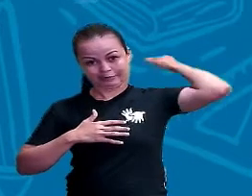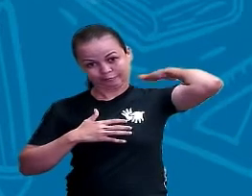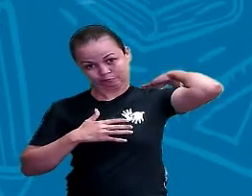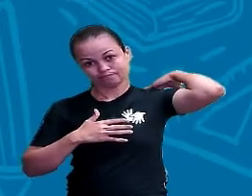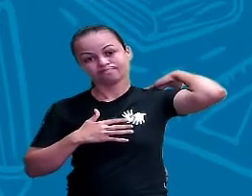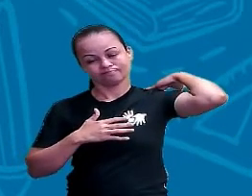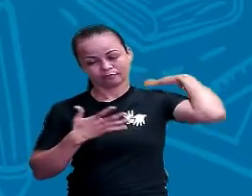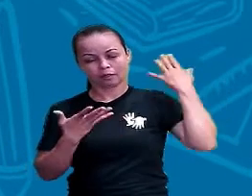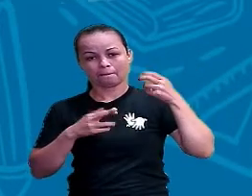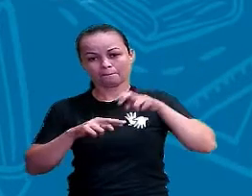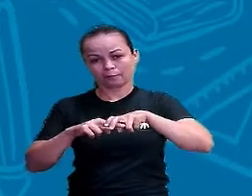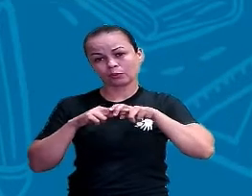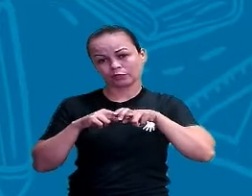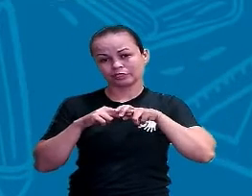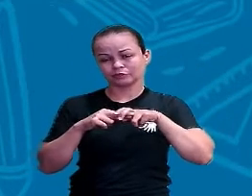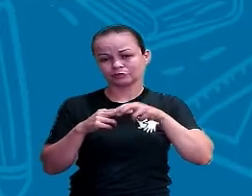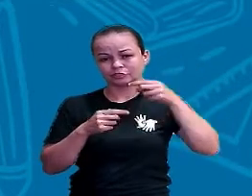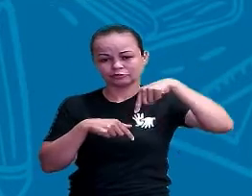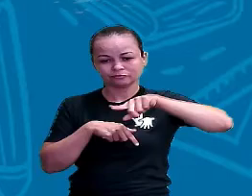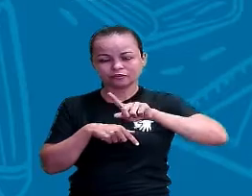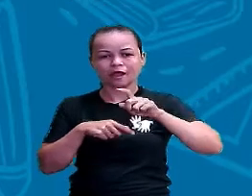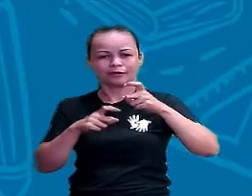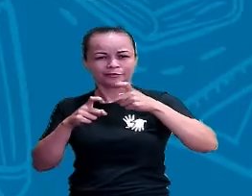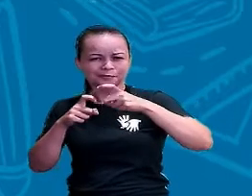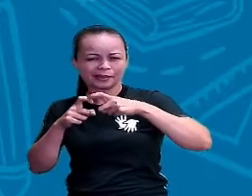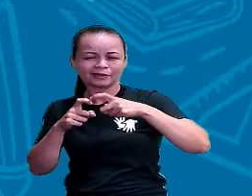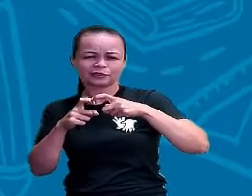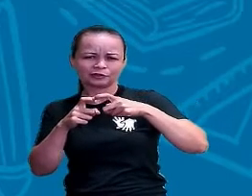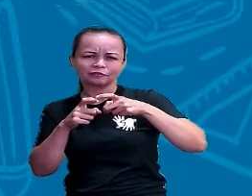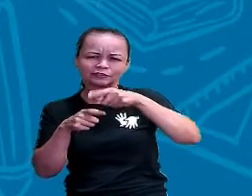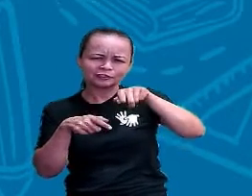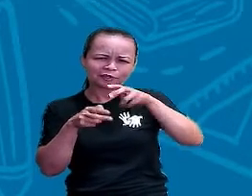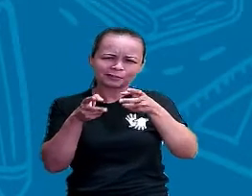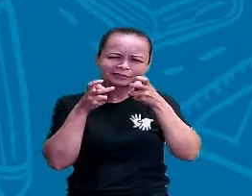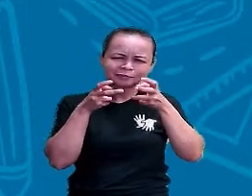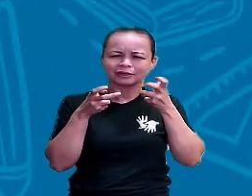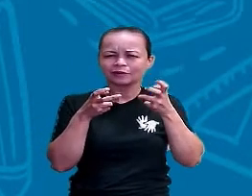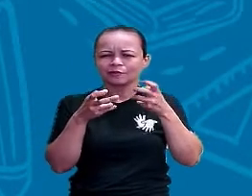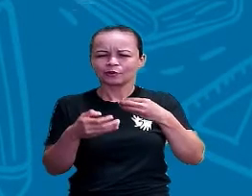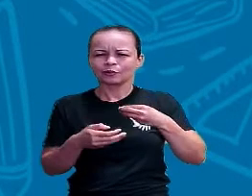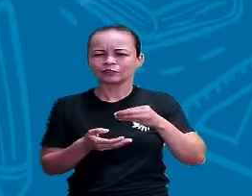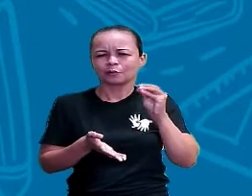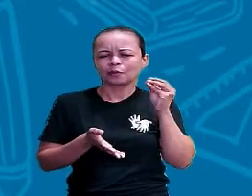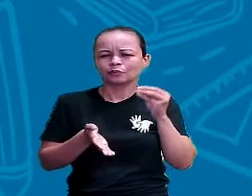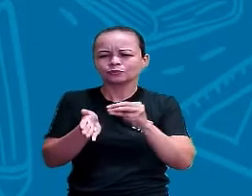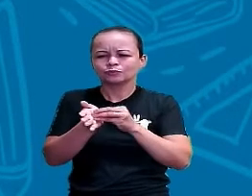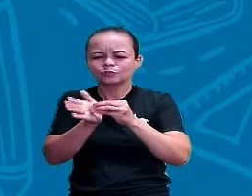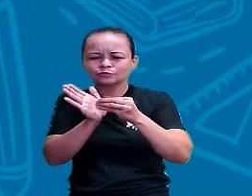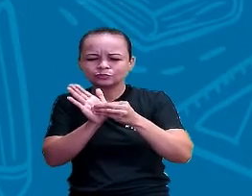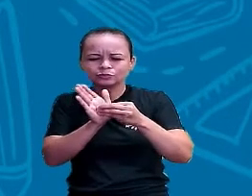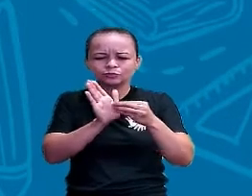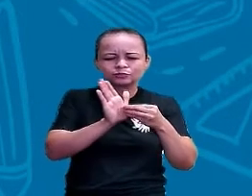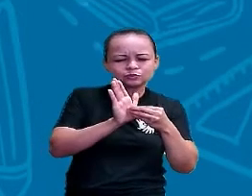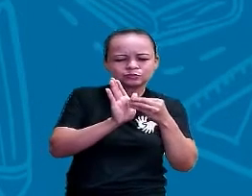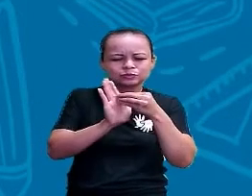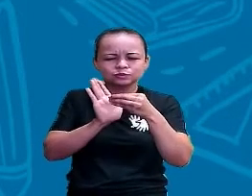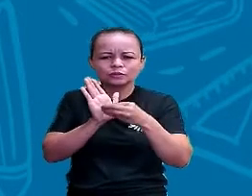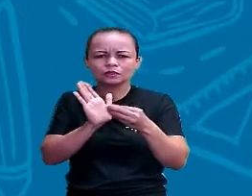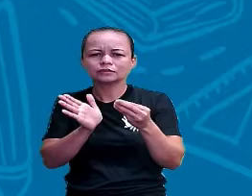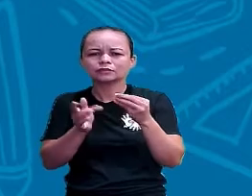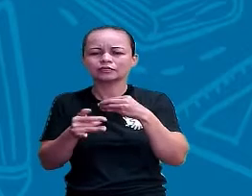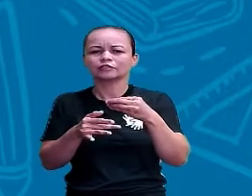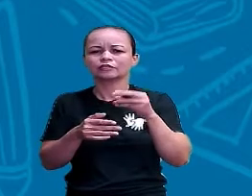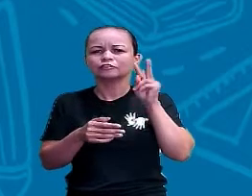Por isso, quando a gente vai no médico, eu acredito que vocês já perceberam, o médico, quando ele vem com aquele equipamentozinho para ver se a gente está com algum problema no